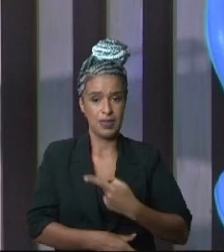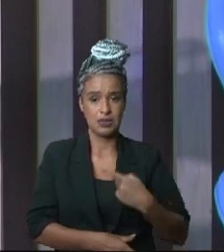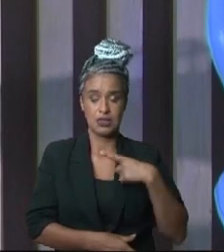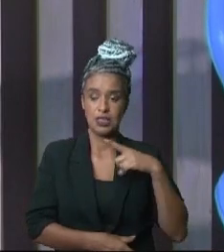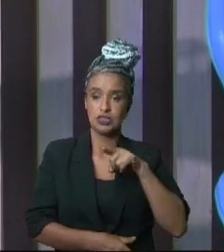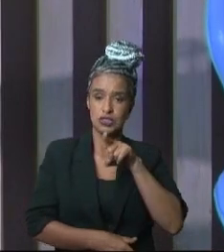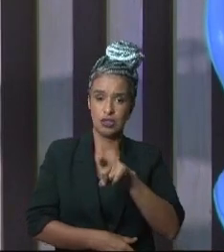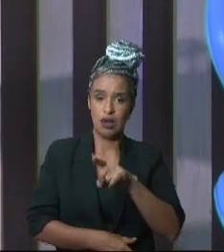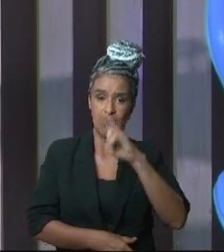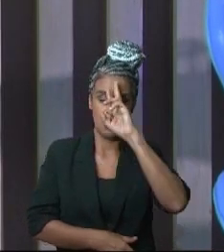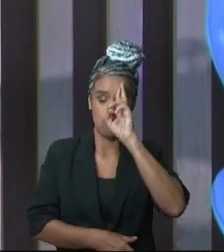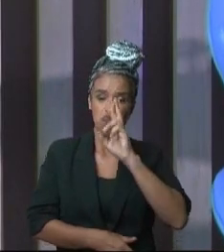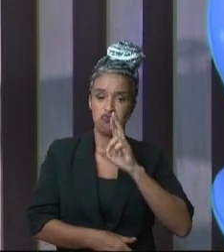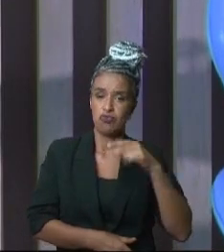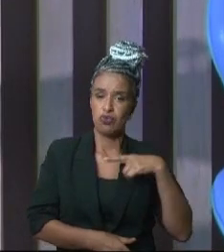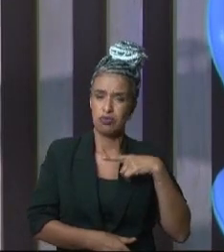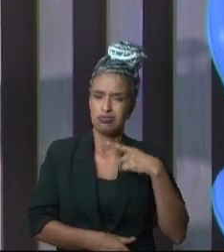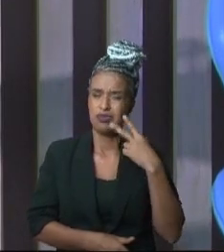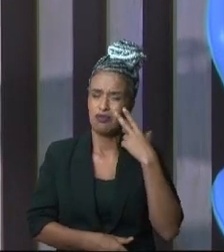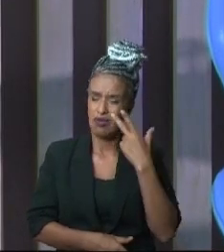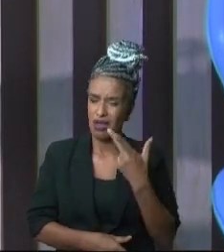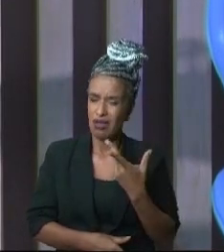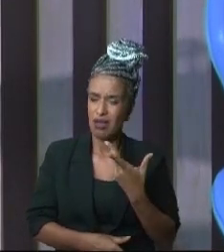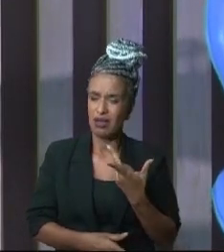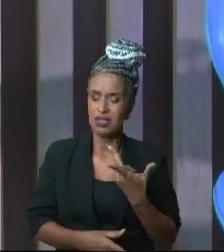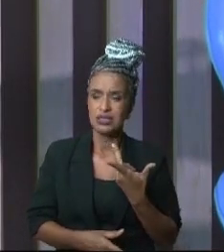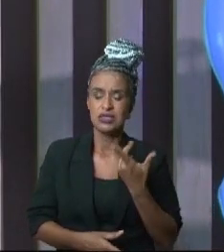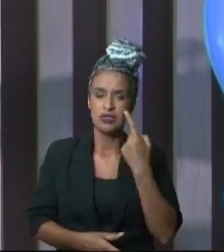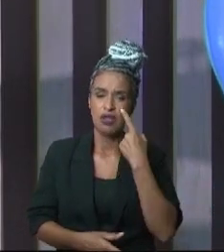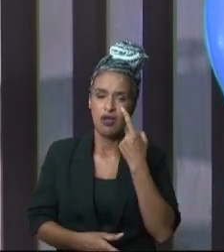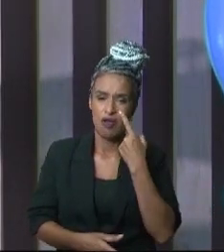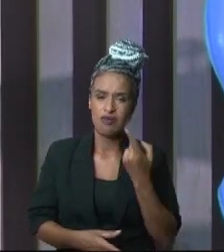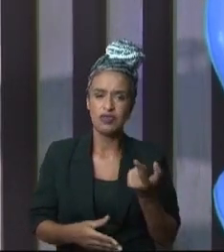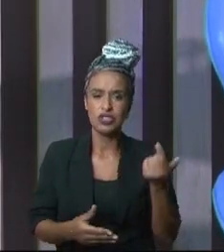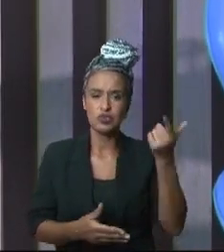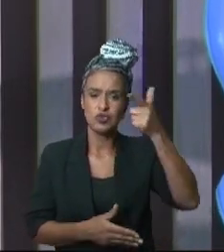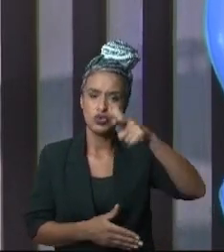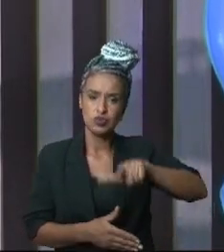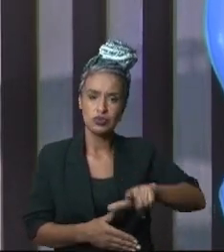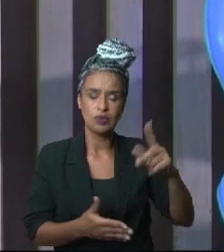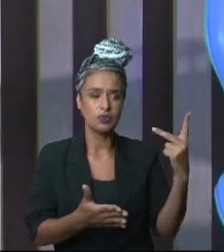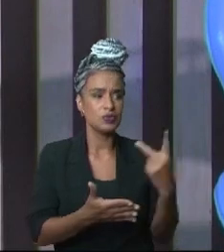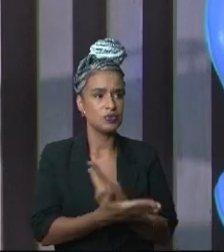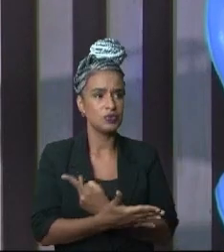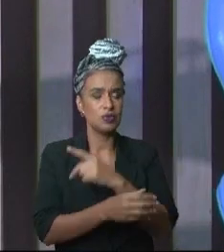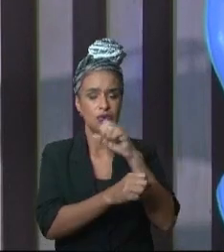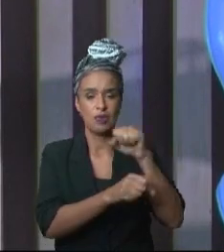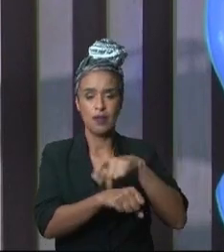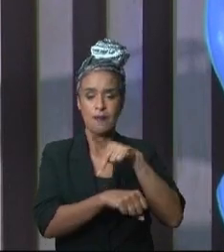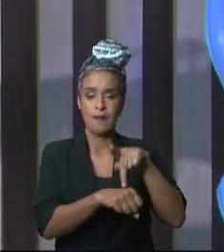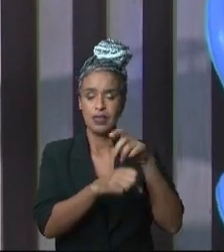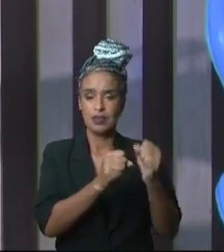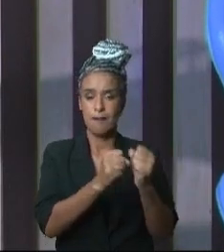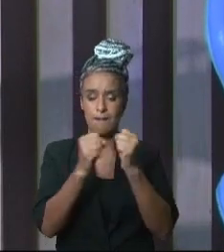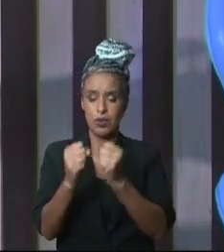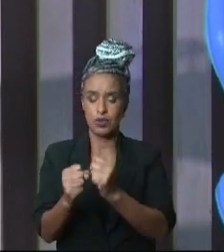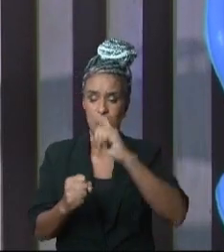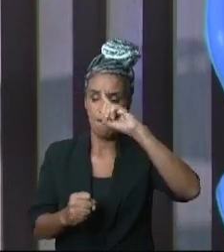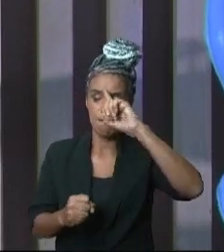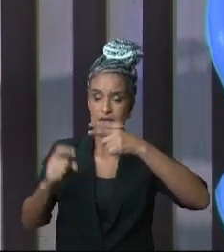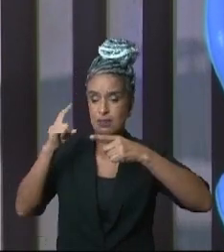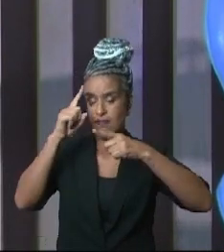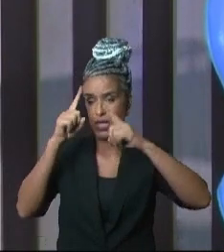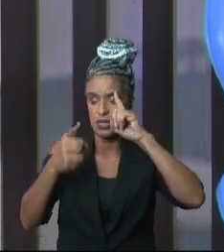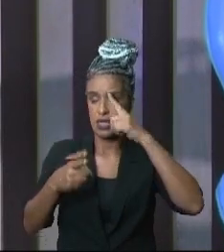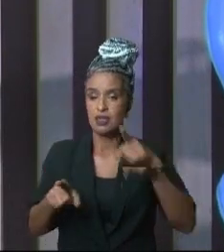prevalecesse, se a agressão seria recomeçada, veríamos mais disso e veríamos outros poderes autoritários